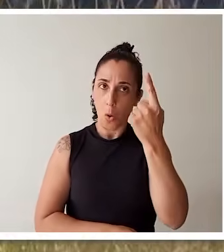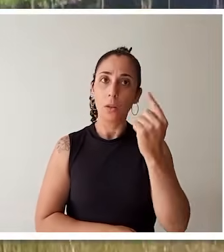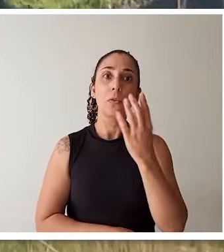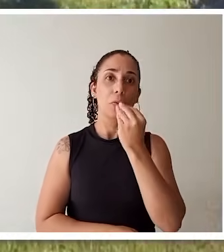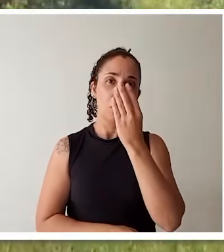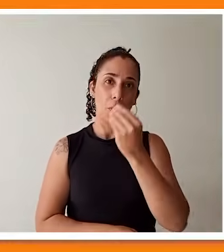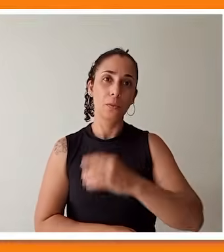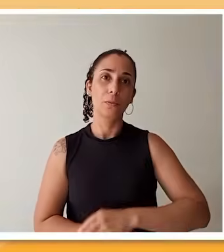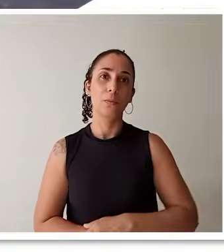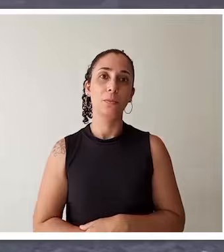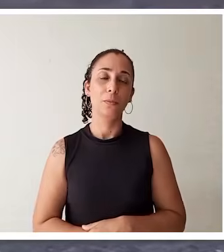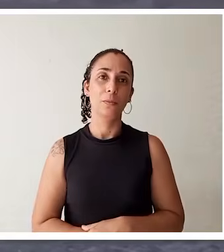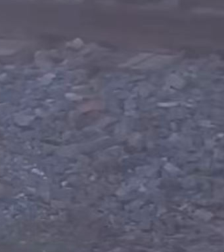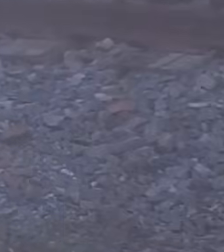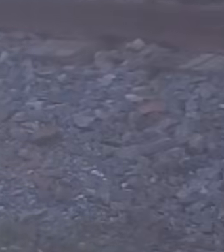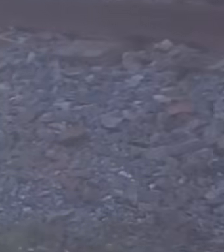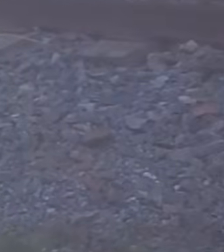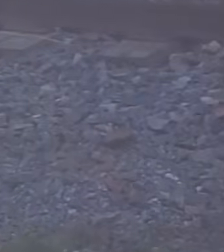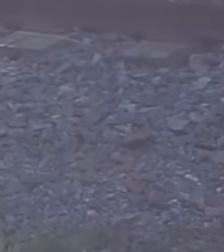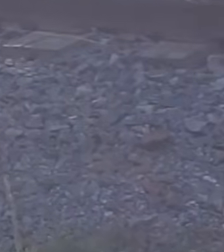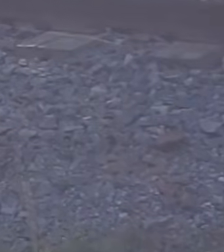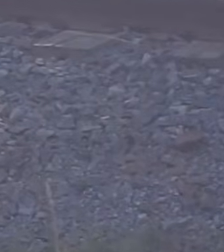agora, ó.